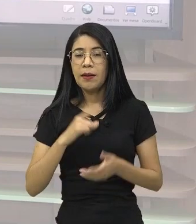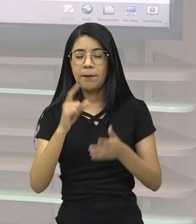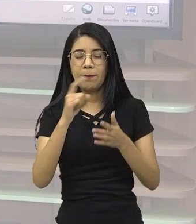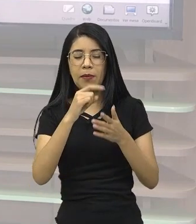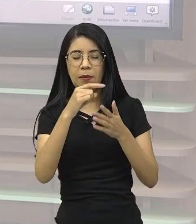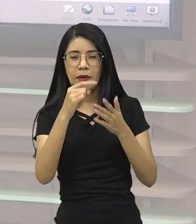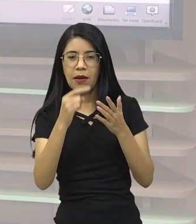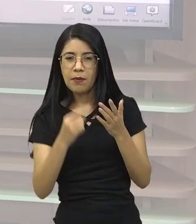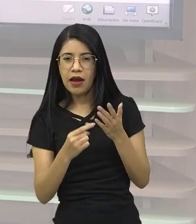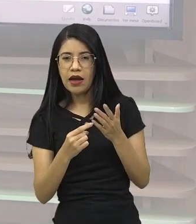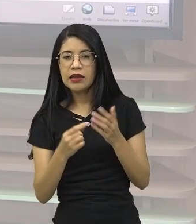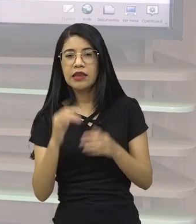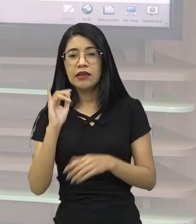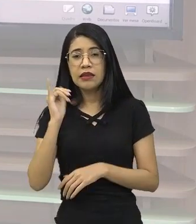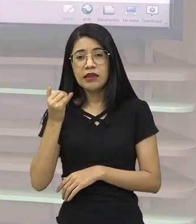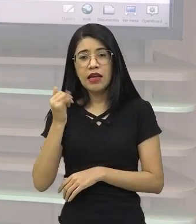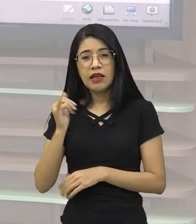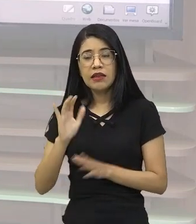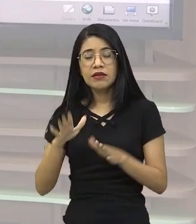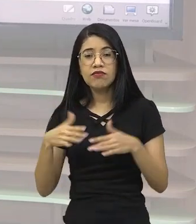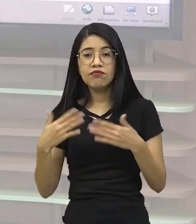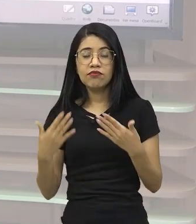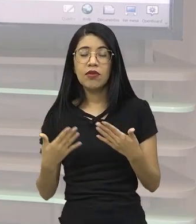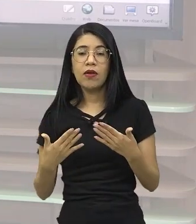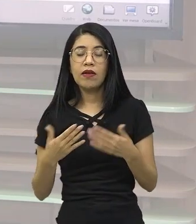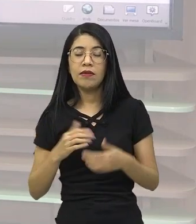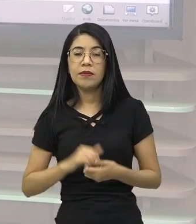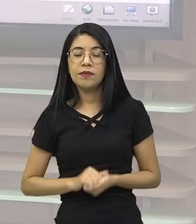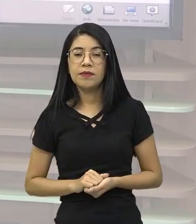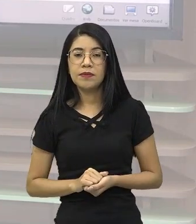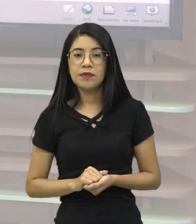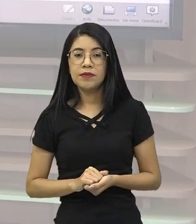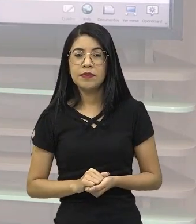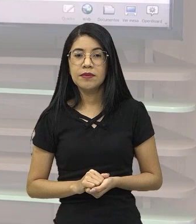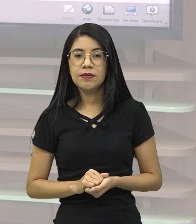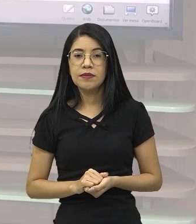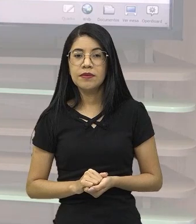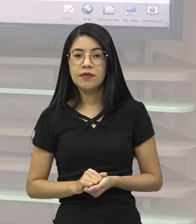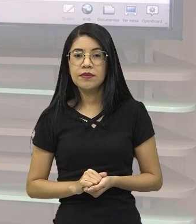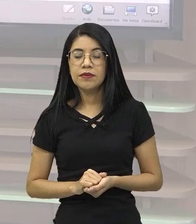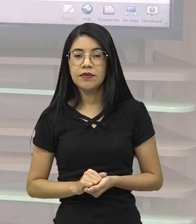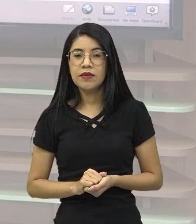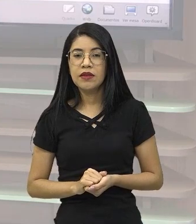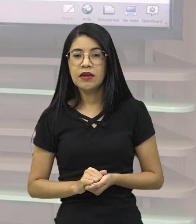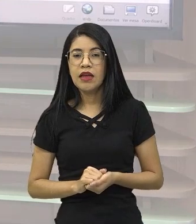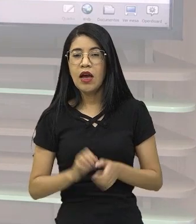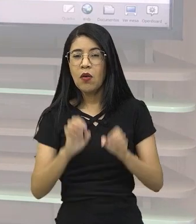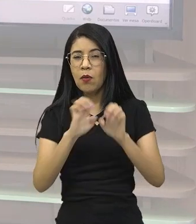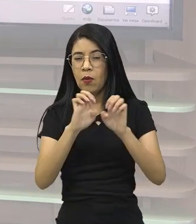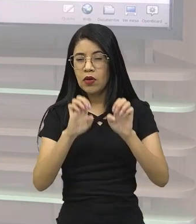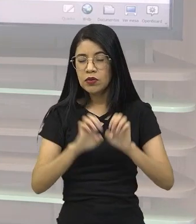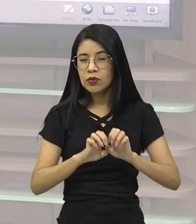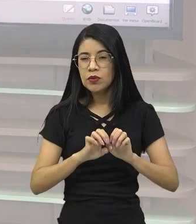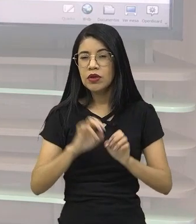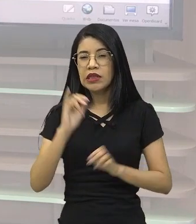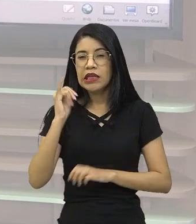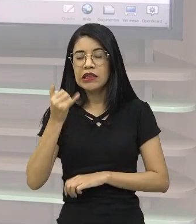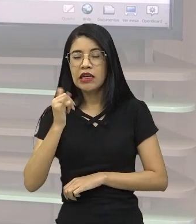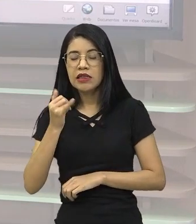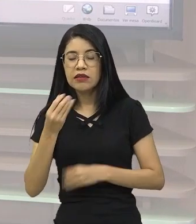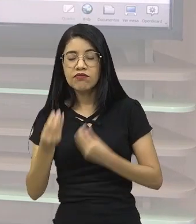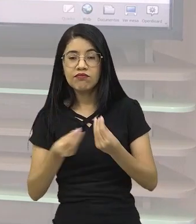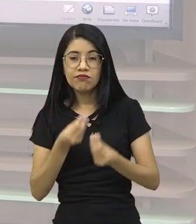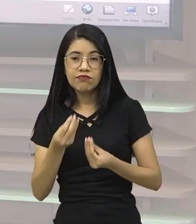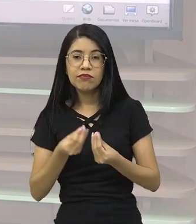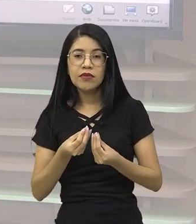da narração. Quais são esses elementos estruturais da narração? Elementos que estruturam uma narrativa, seja